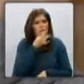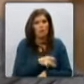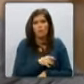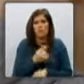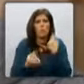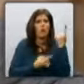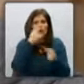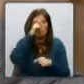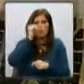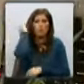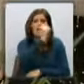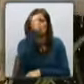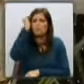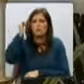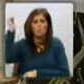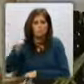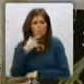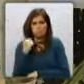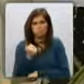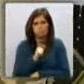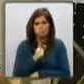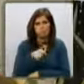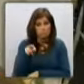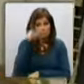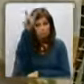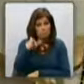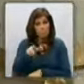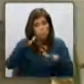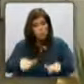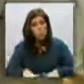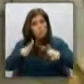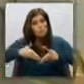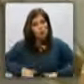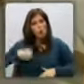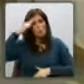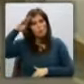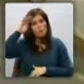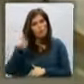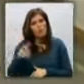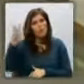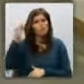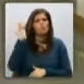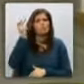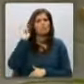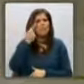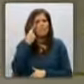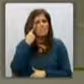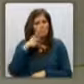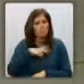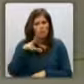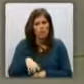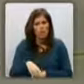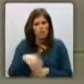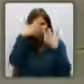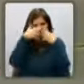qualquer pessoa possa matar outra pessoa. Abdul Rahman, muçulmano, nascido em Moçambique e há muitos anos a viver em Portugal, não